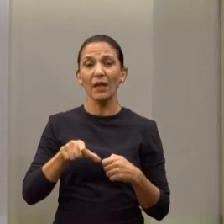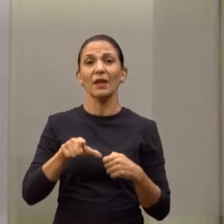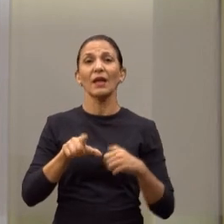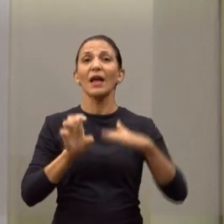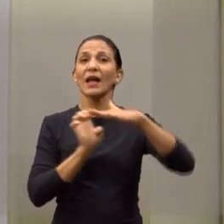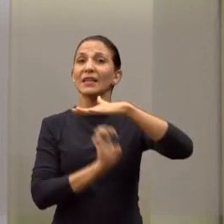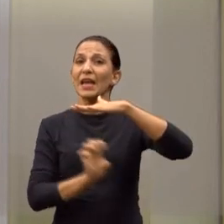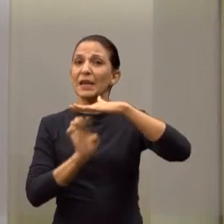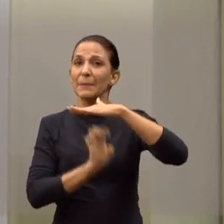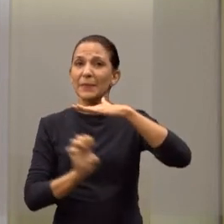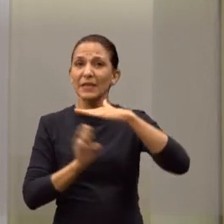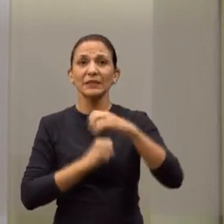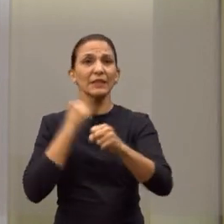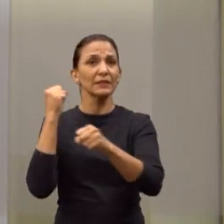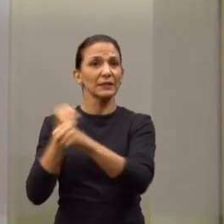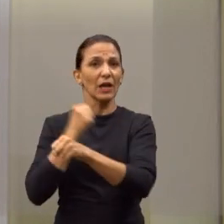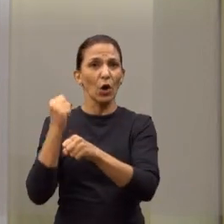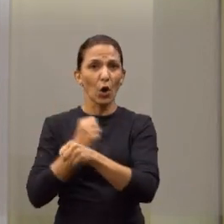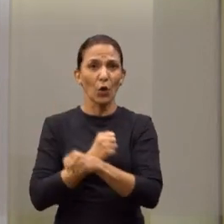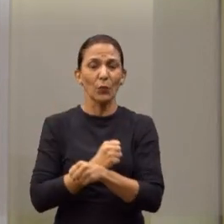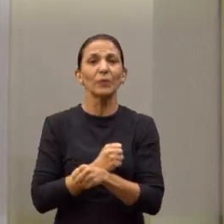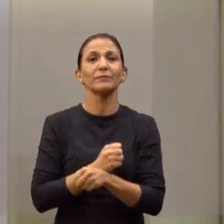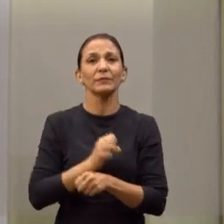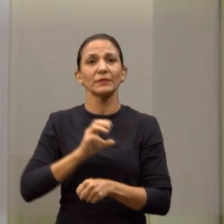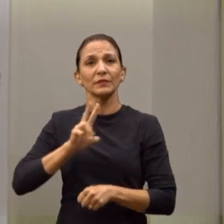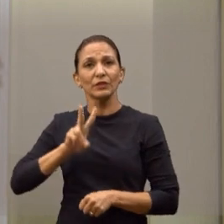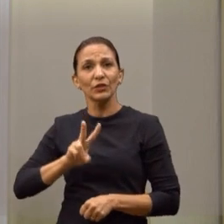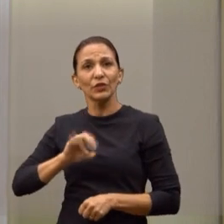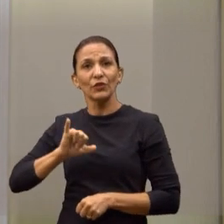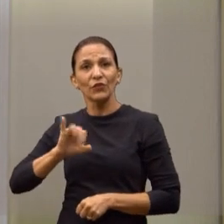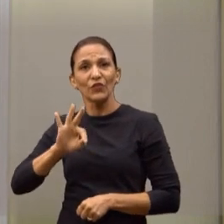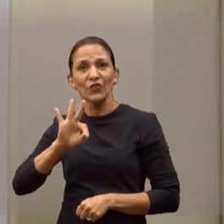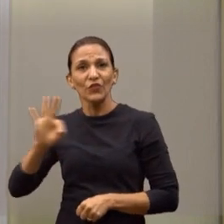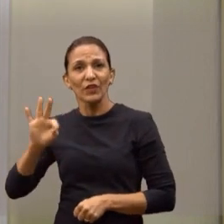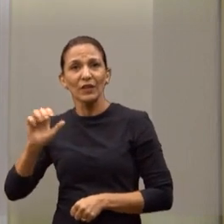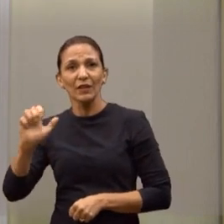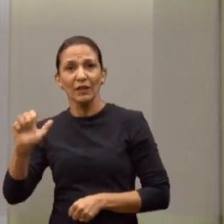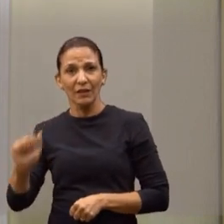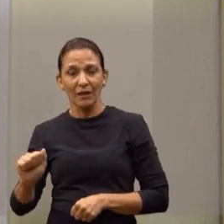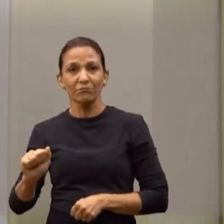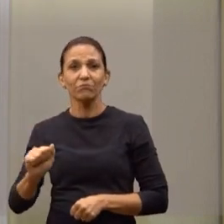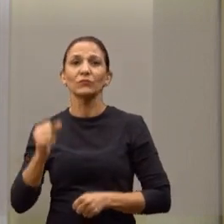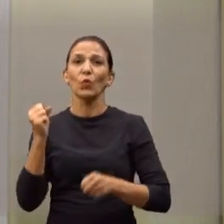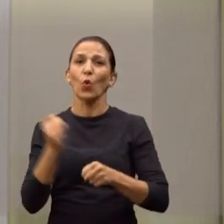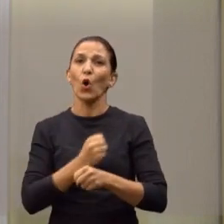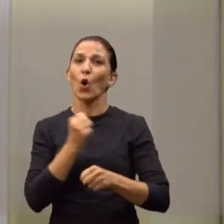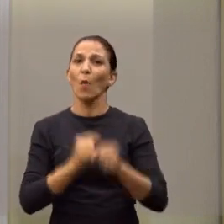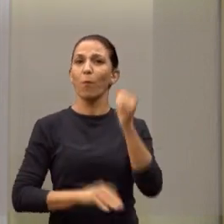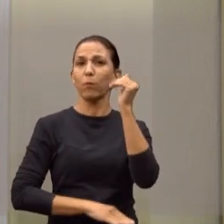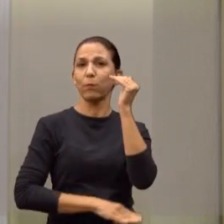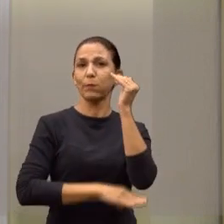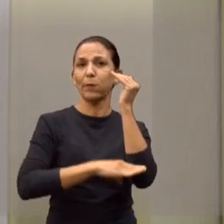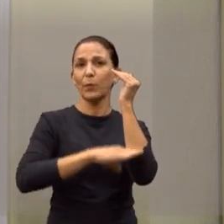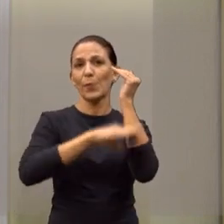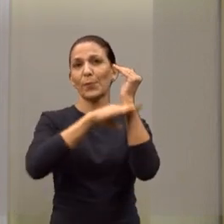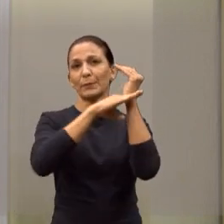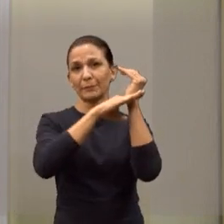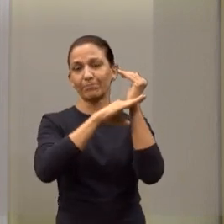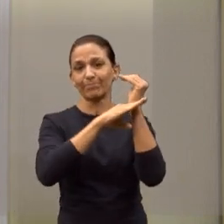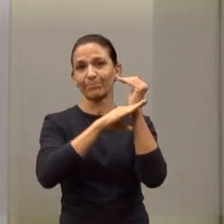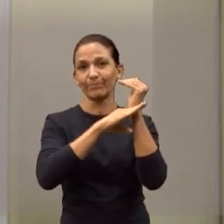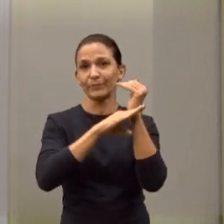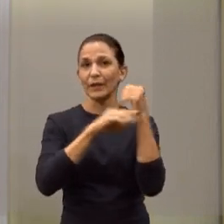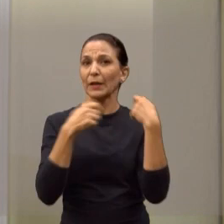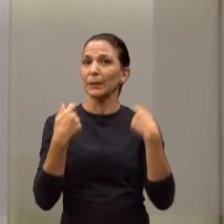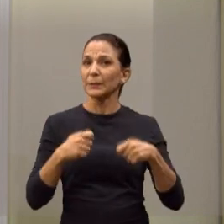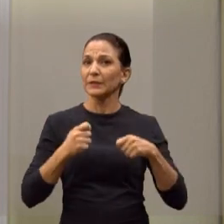construtora a vida que está lá operando fazendo a construção dos ap lá mas não pode faltar empenho